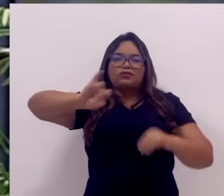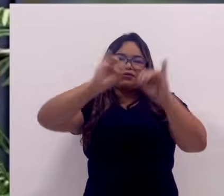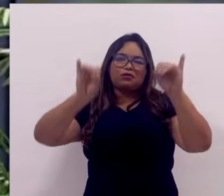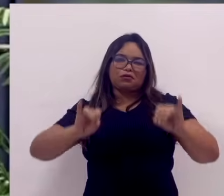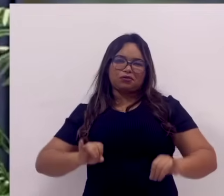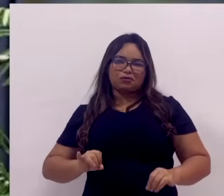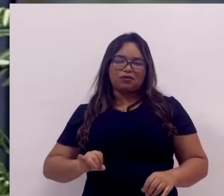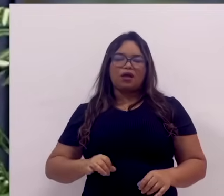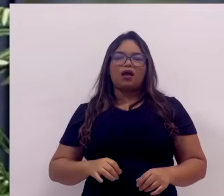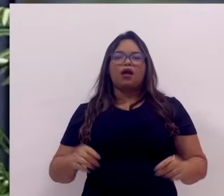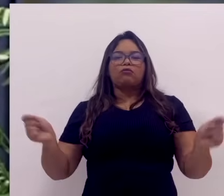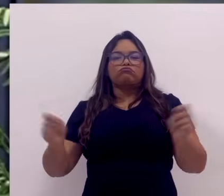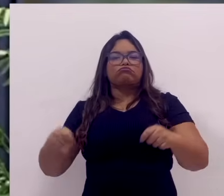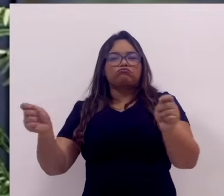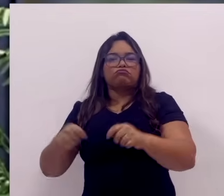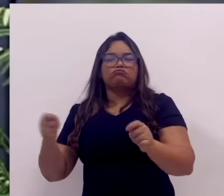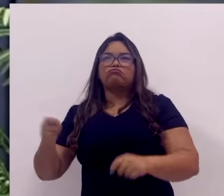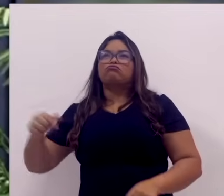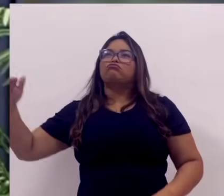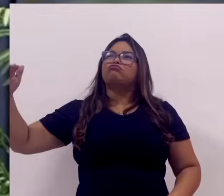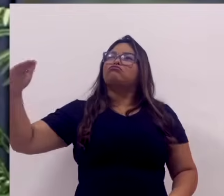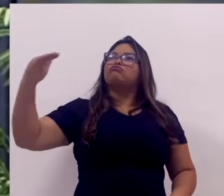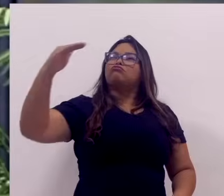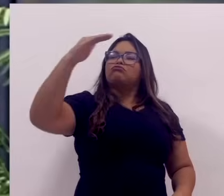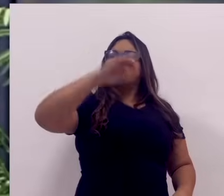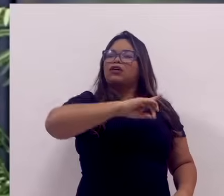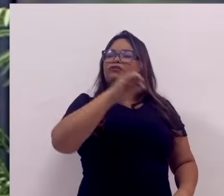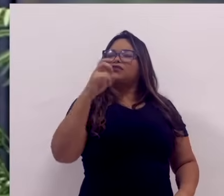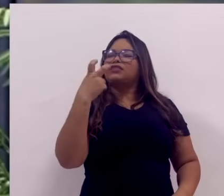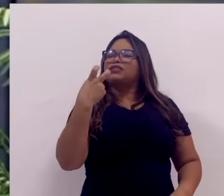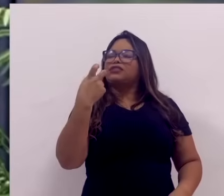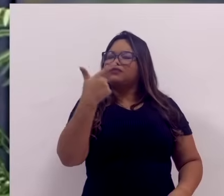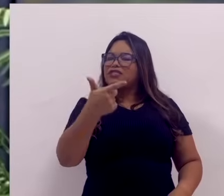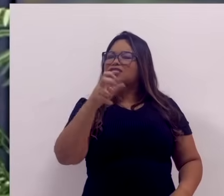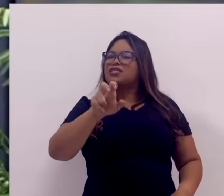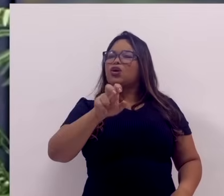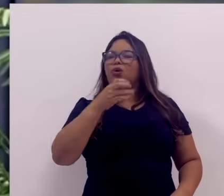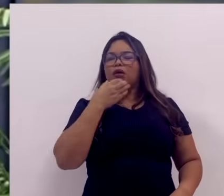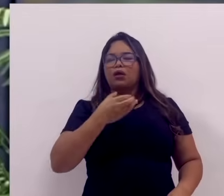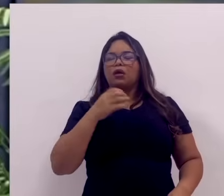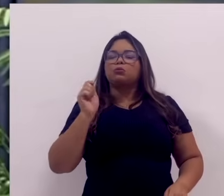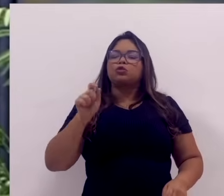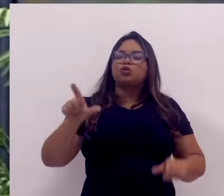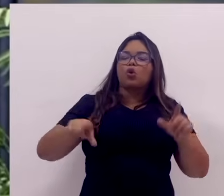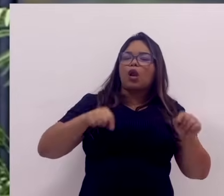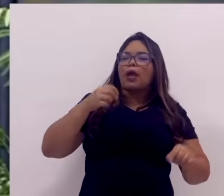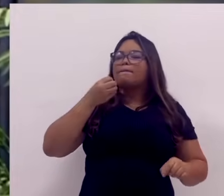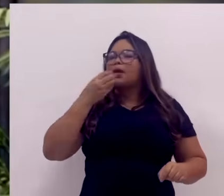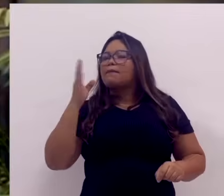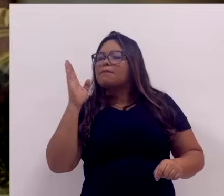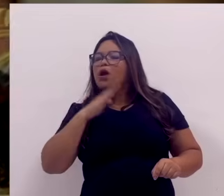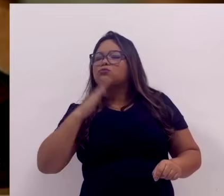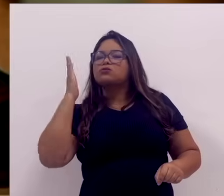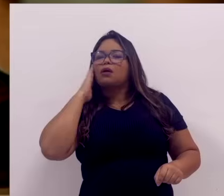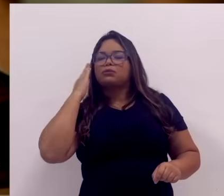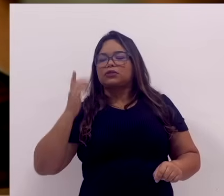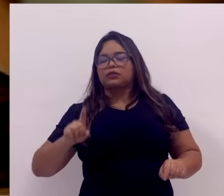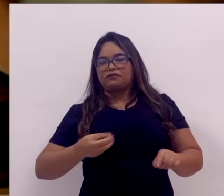então era puxado por renas. E ele podia discernir o bem do mal, ele era